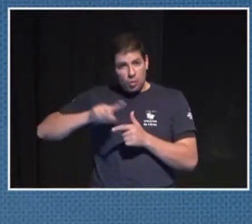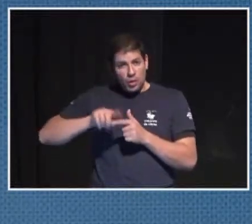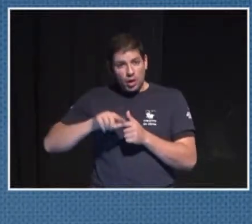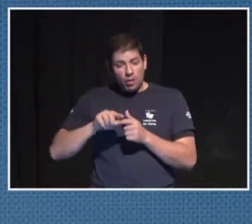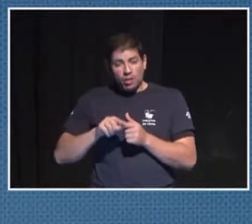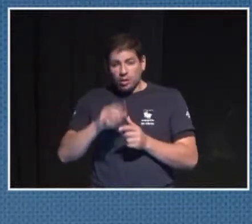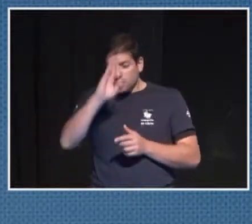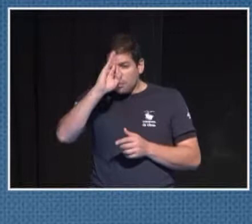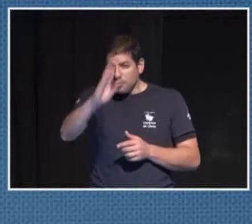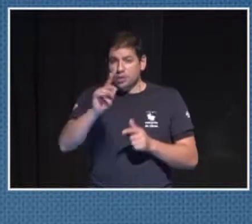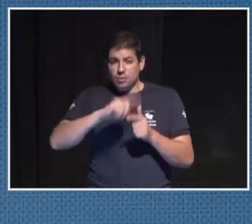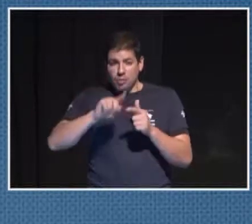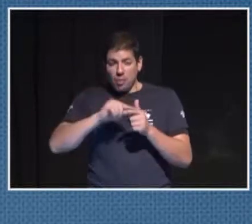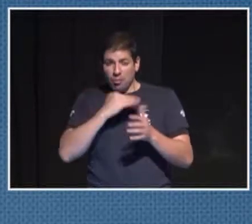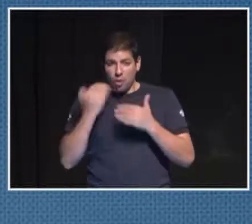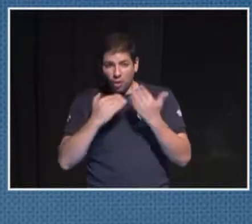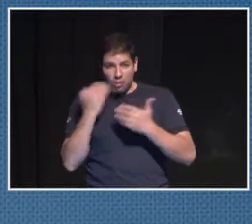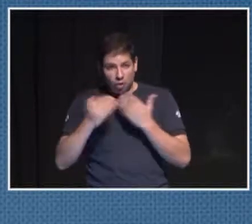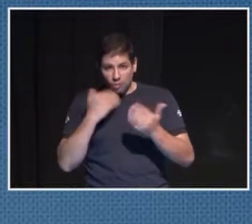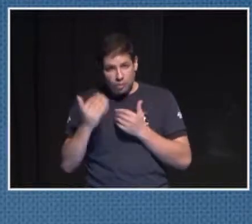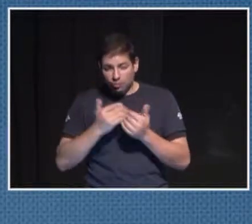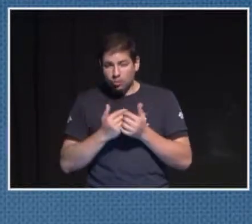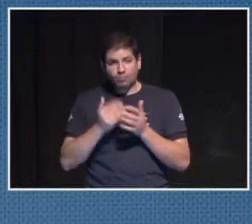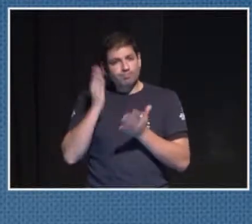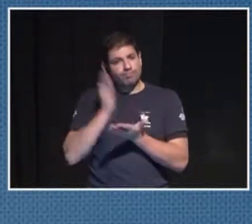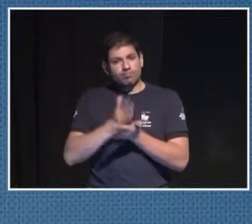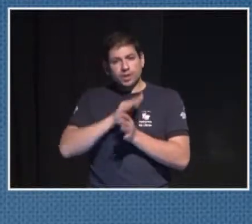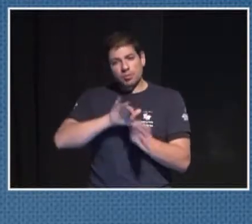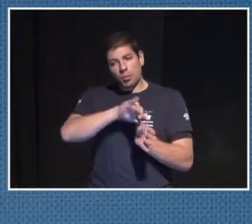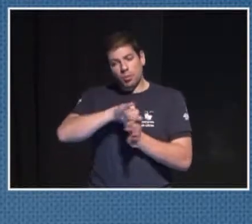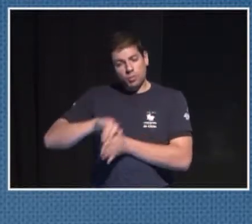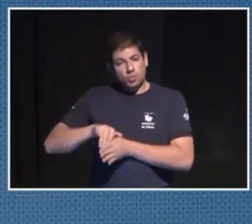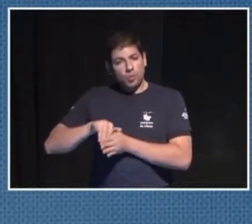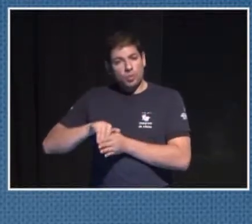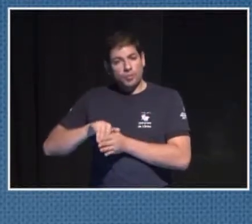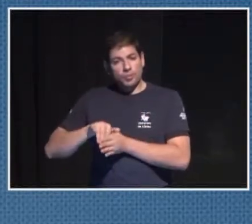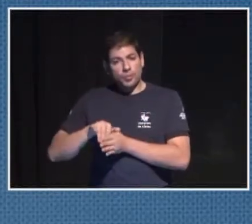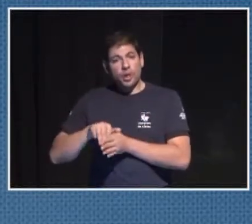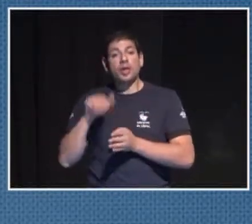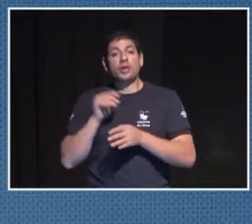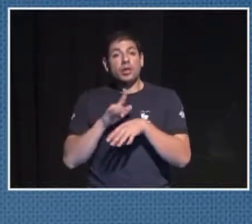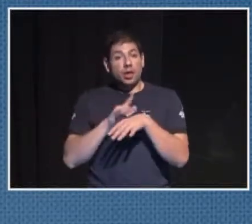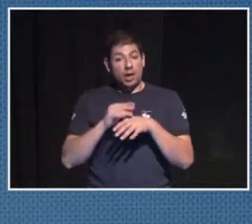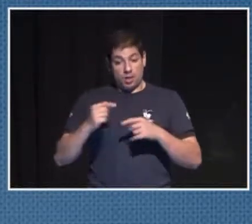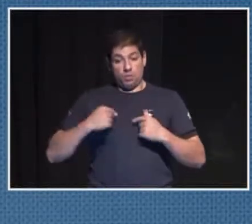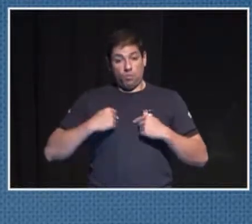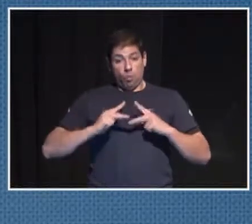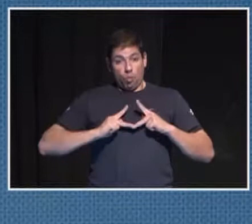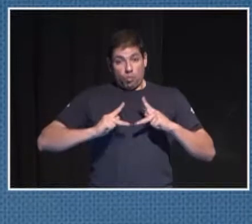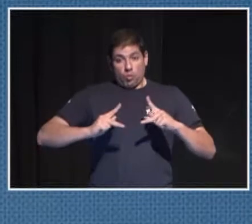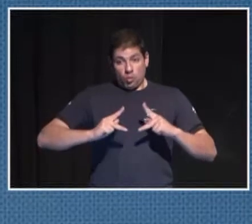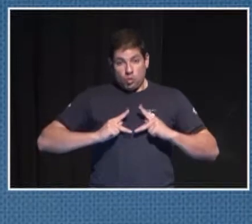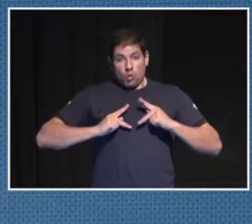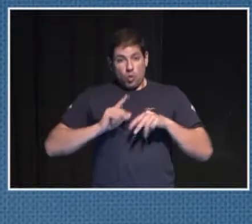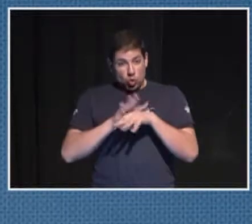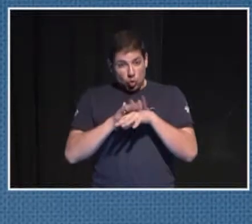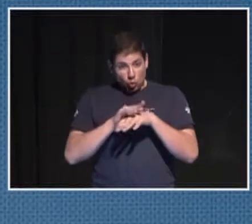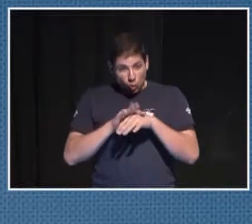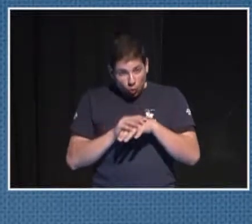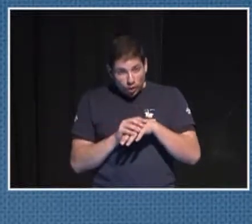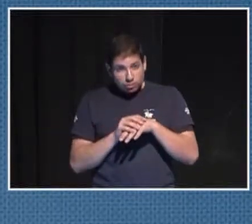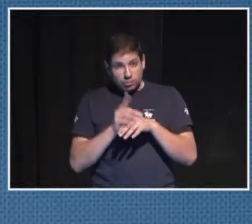a principal causa de mortalidade na esclerose sistêmica. E a doença pulmonar intersticial, a partir de